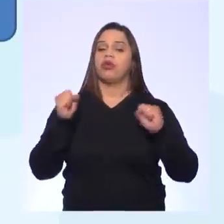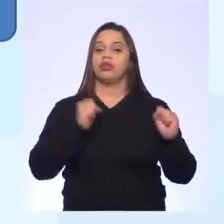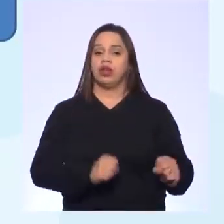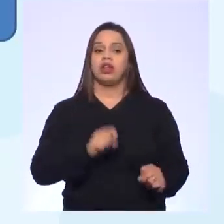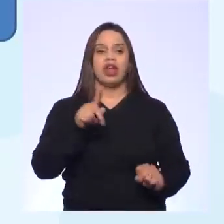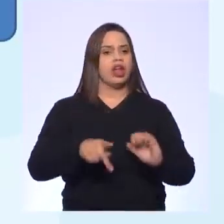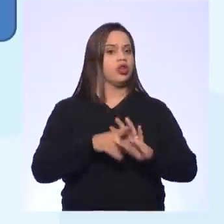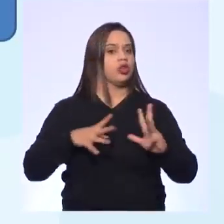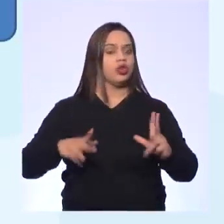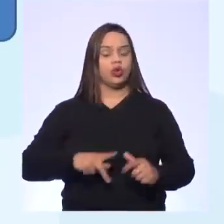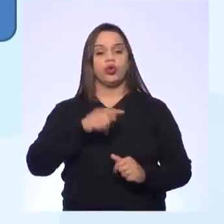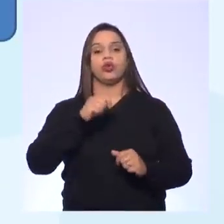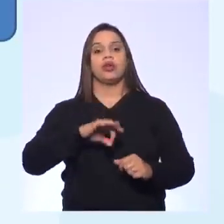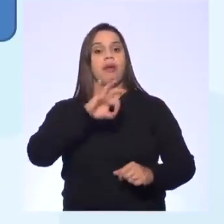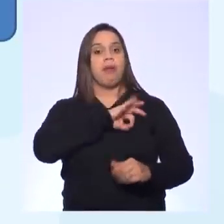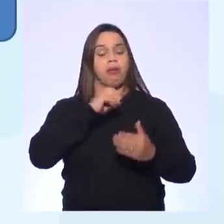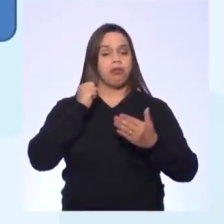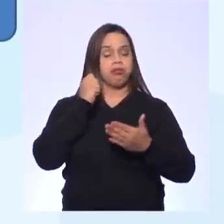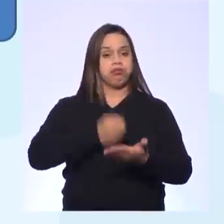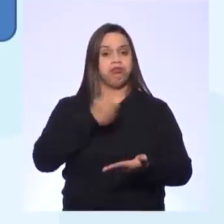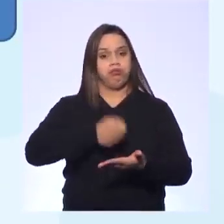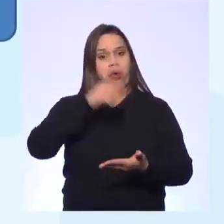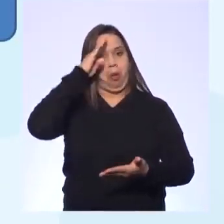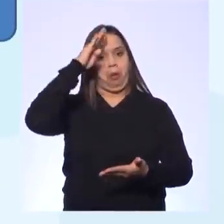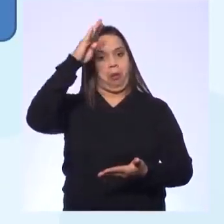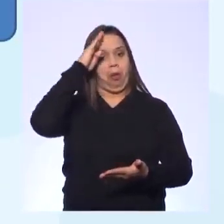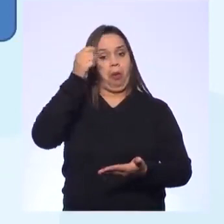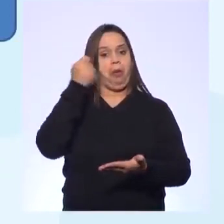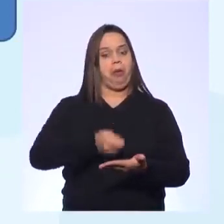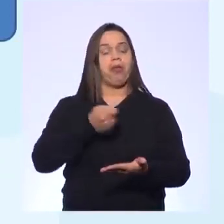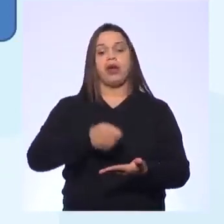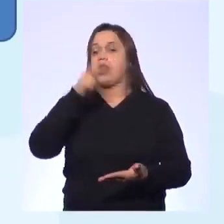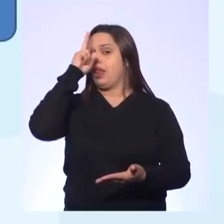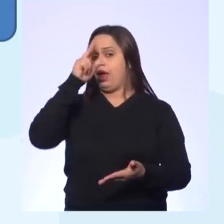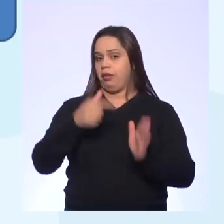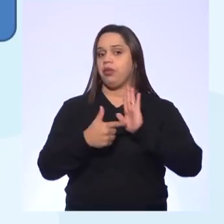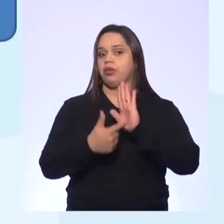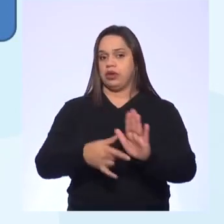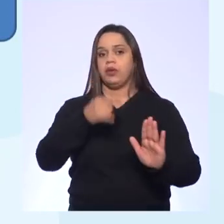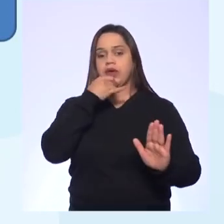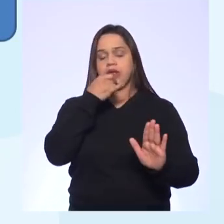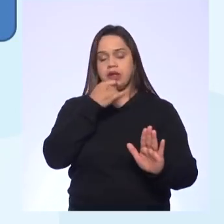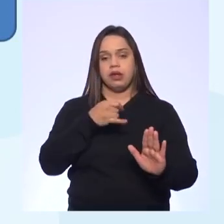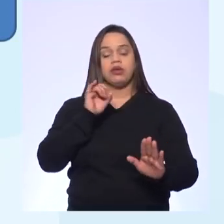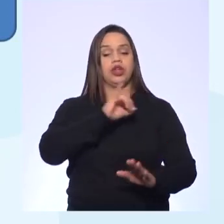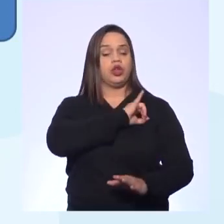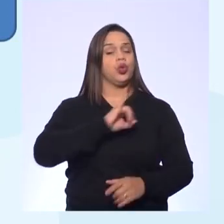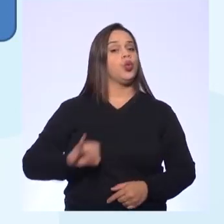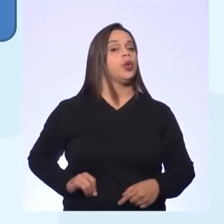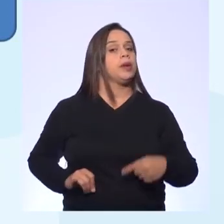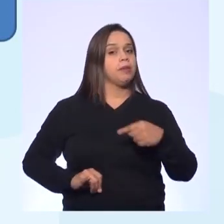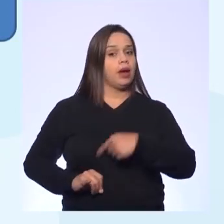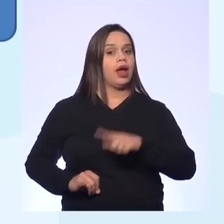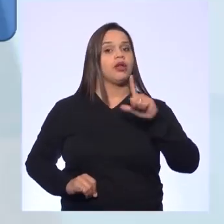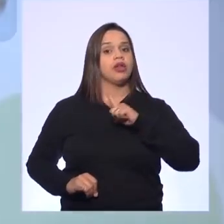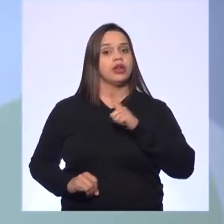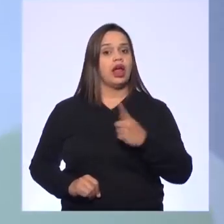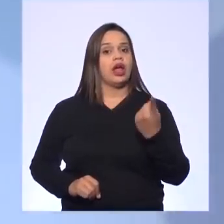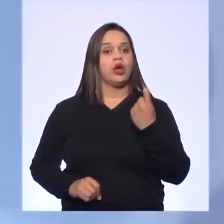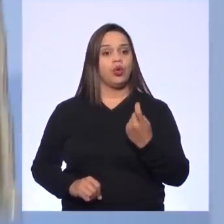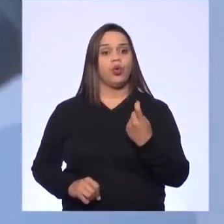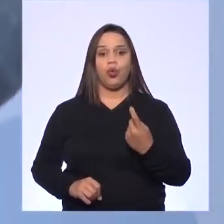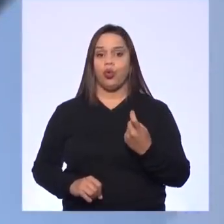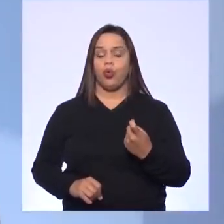era um ditador militar. Gente, lembra aqui do meu exemplo que eu mostrei para vocês? Que lá no Império nós temos um